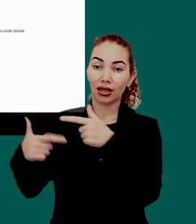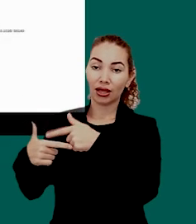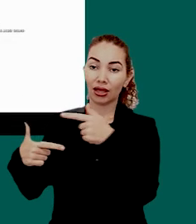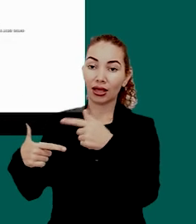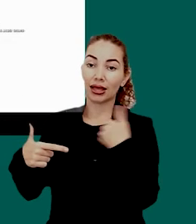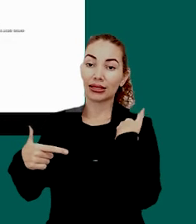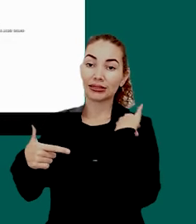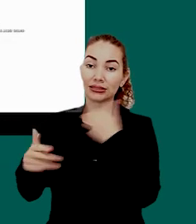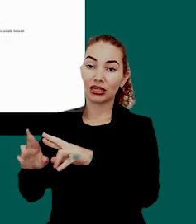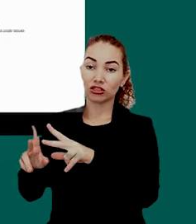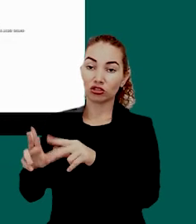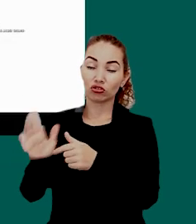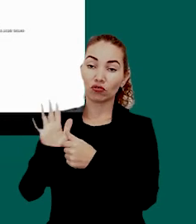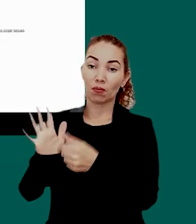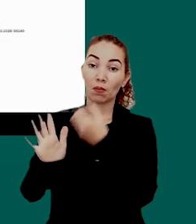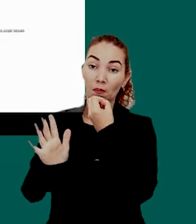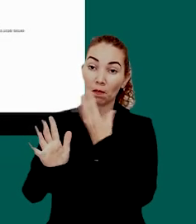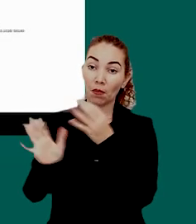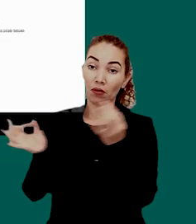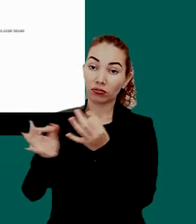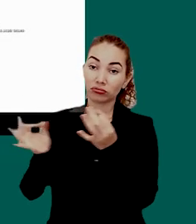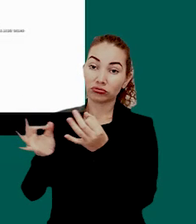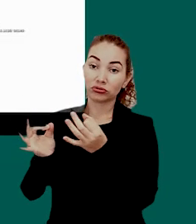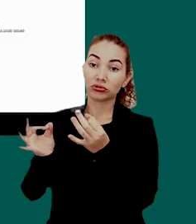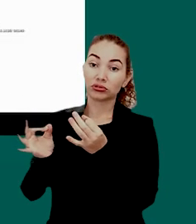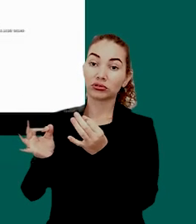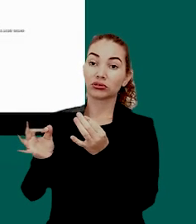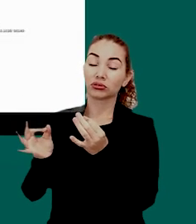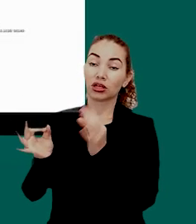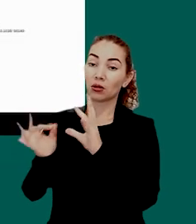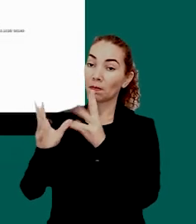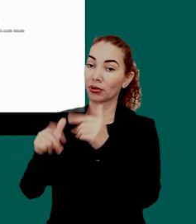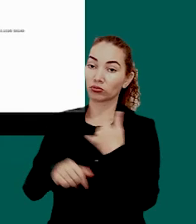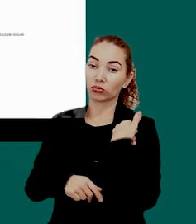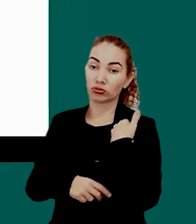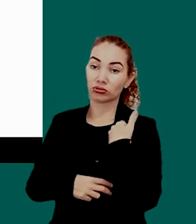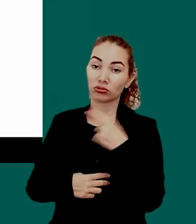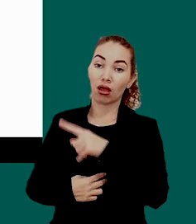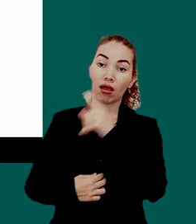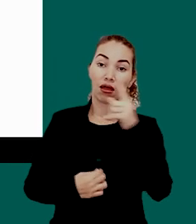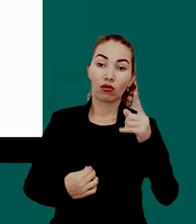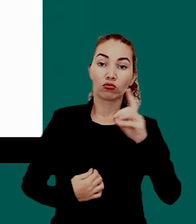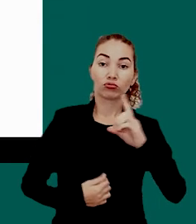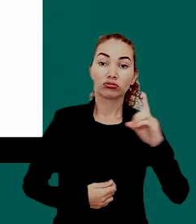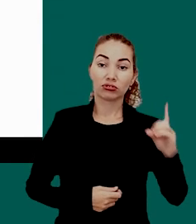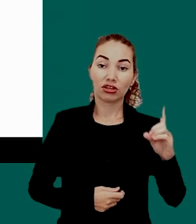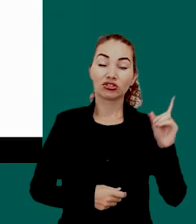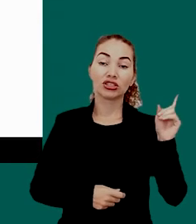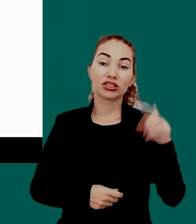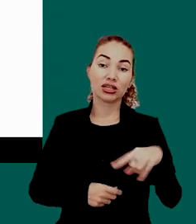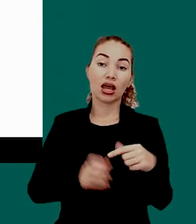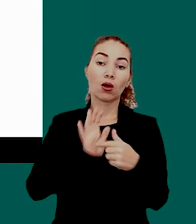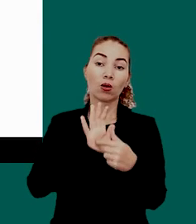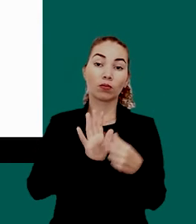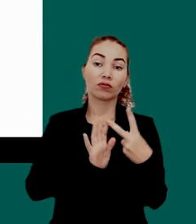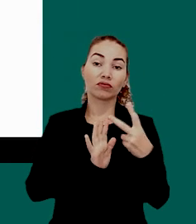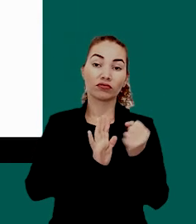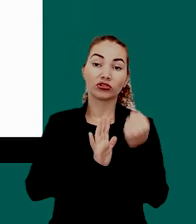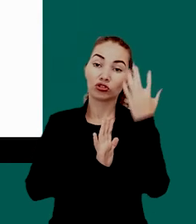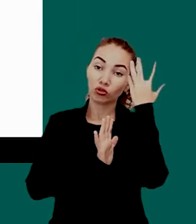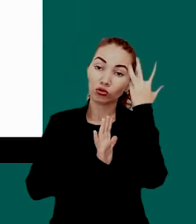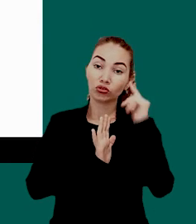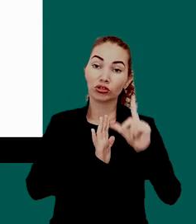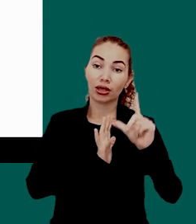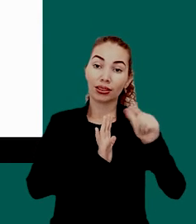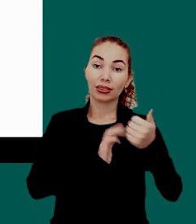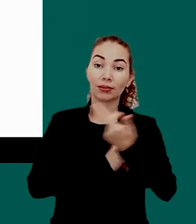etárias diferentes, mostra uma boa eficácia humoral para todas as faixas etárias, e o gráfico da direita é um gráfico que mostra que 28 dias